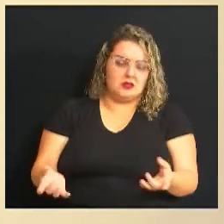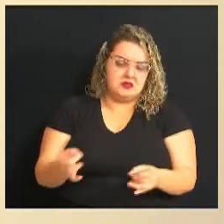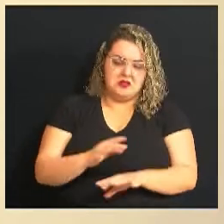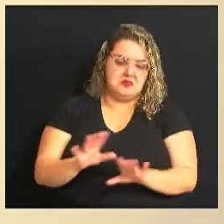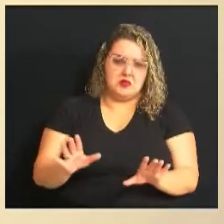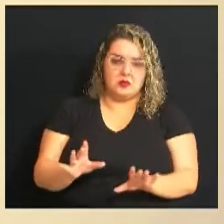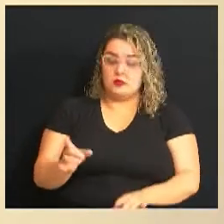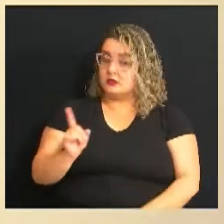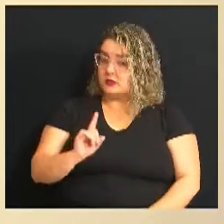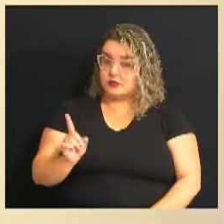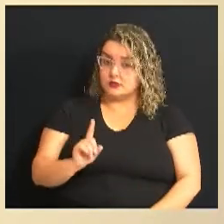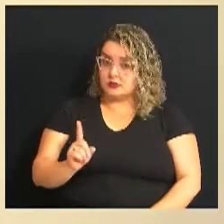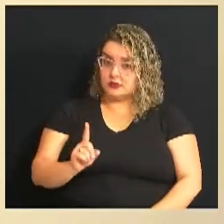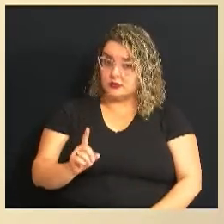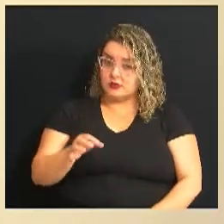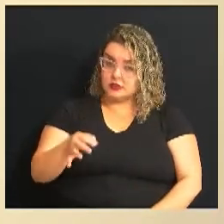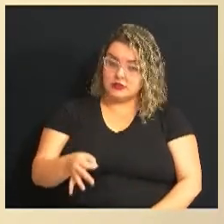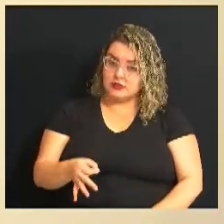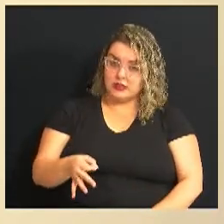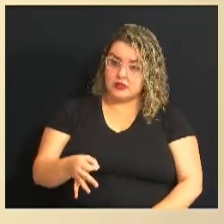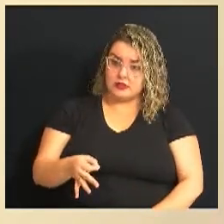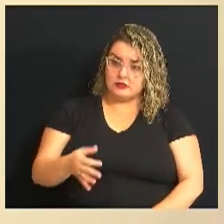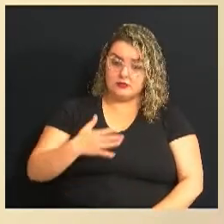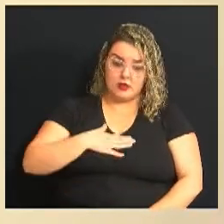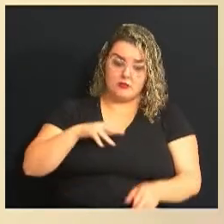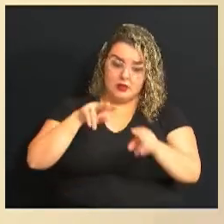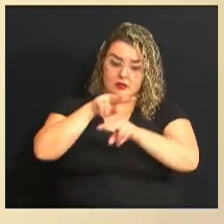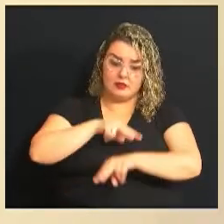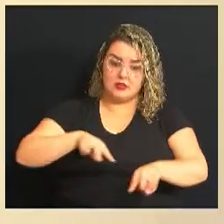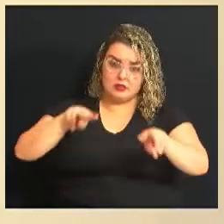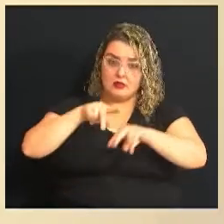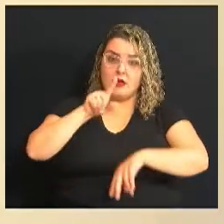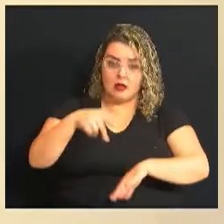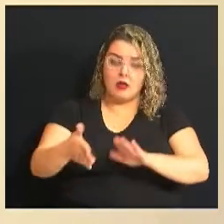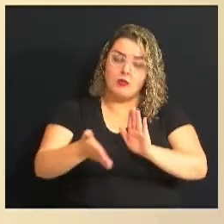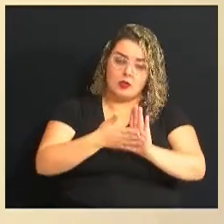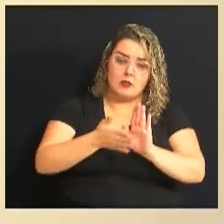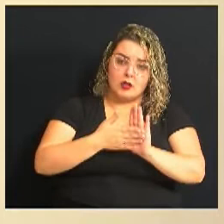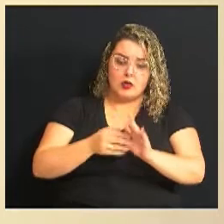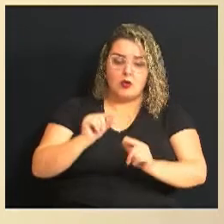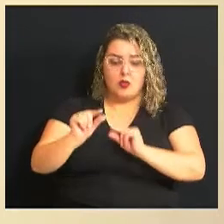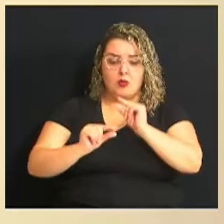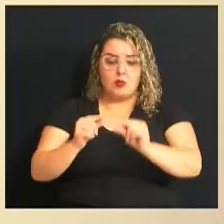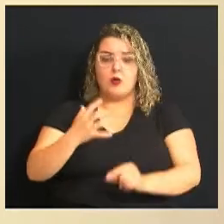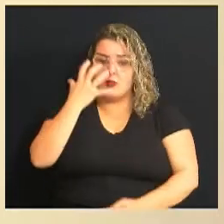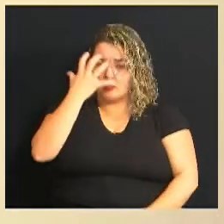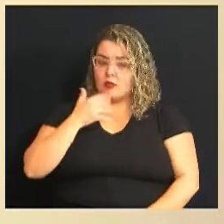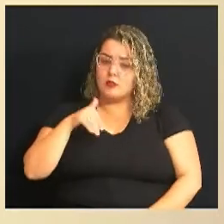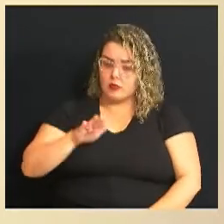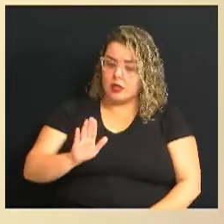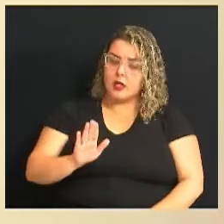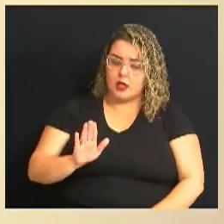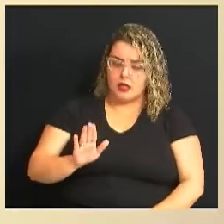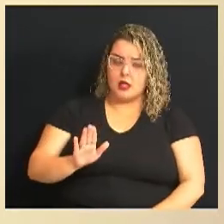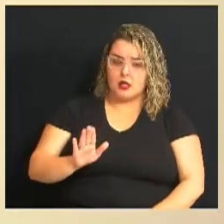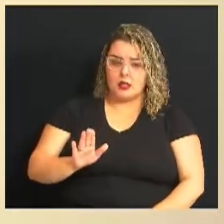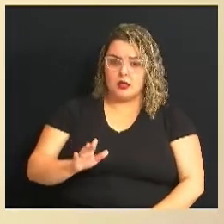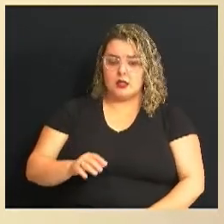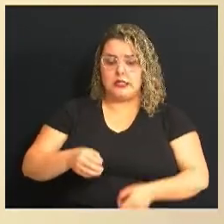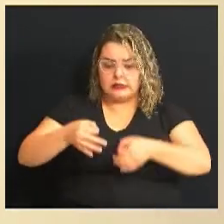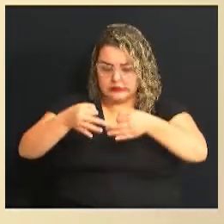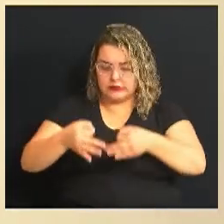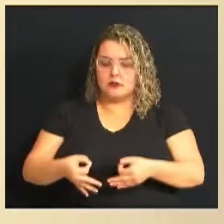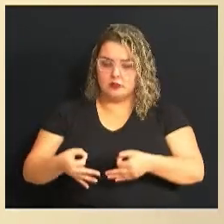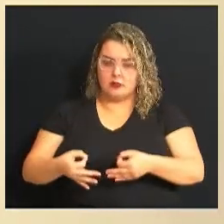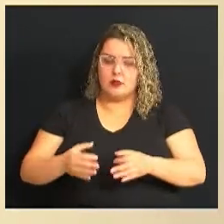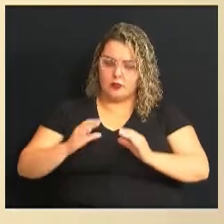é muito certo na minha visão. Então esse é o propósito, a gente trazer um pouco mais de seriedade e disciplina para essas questões